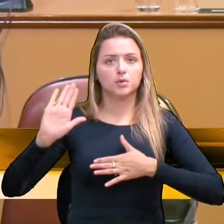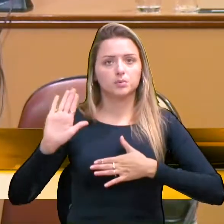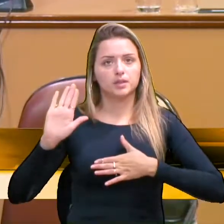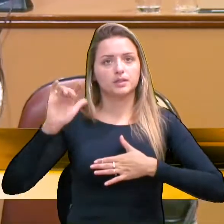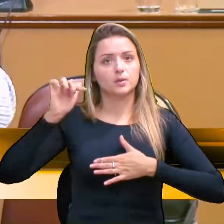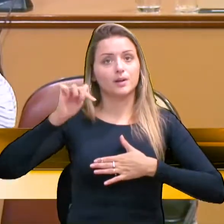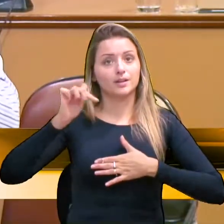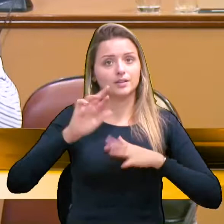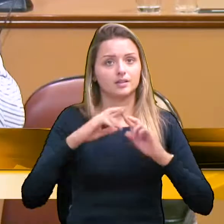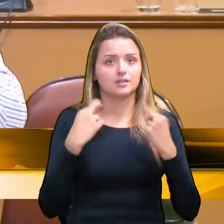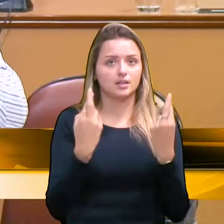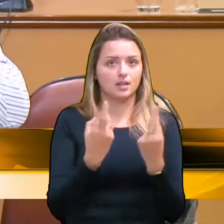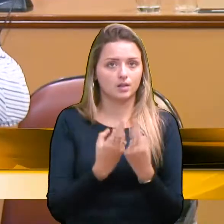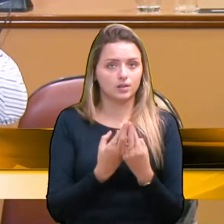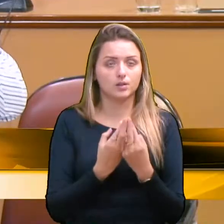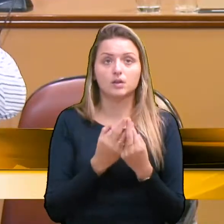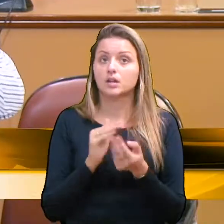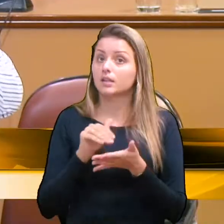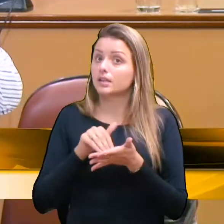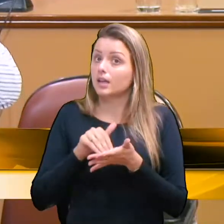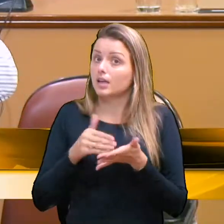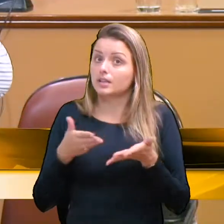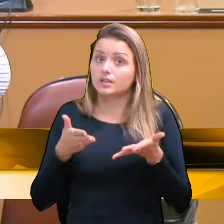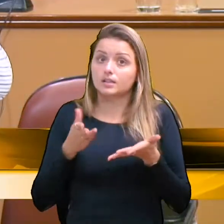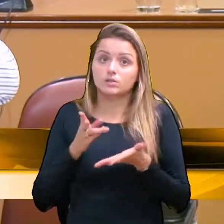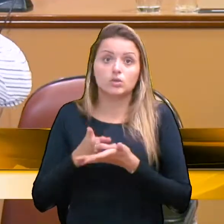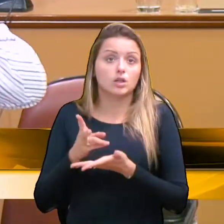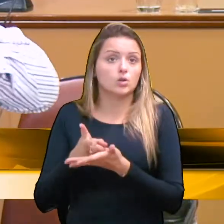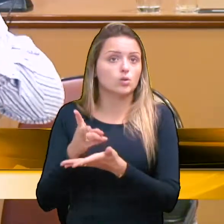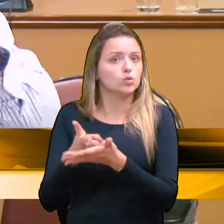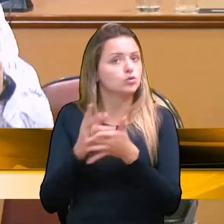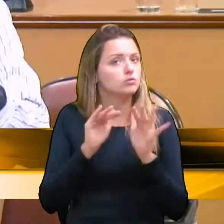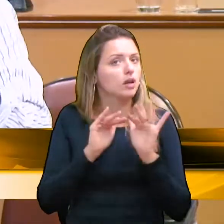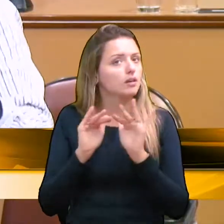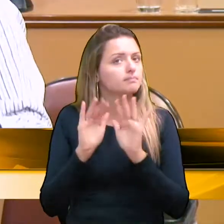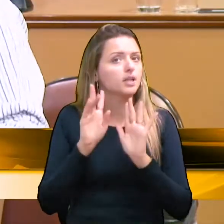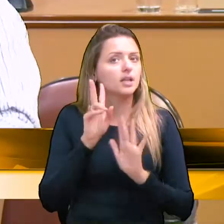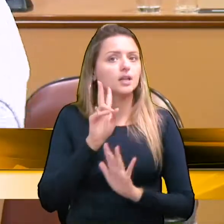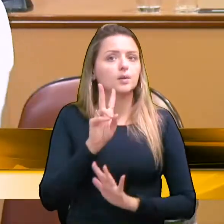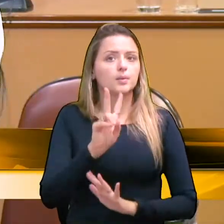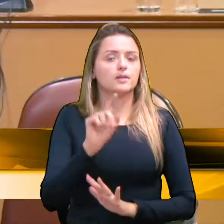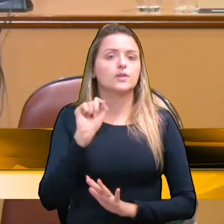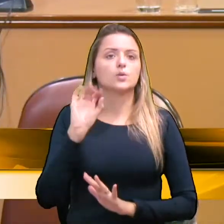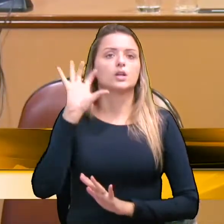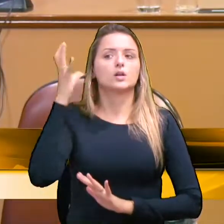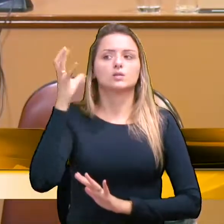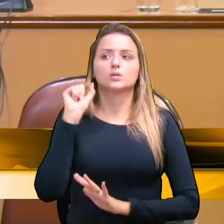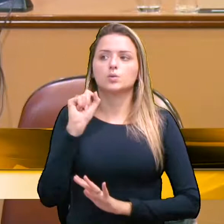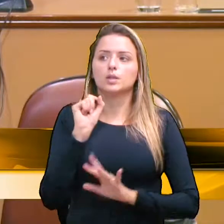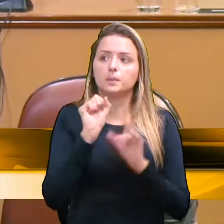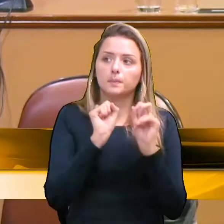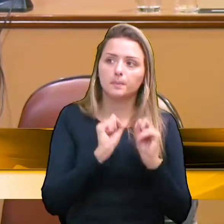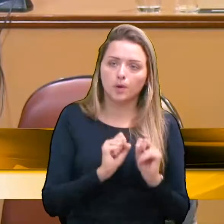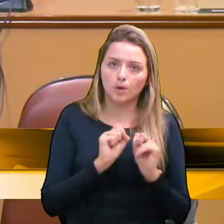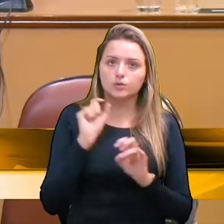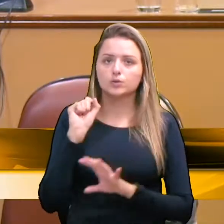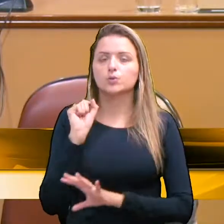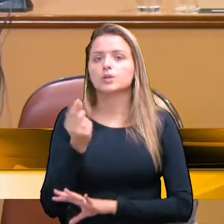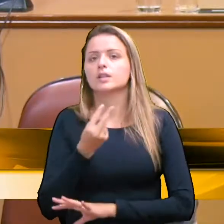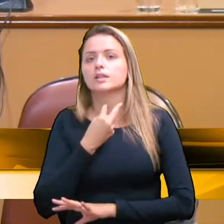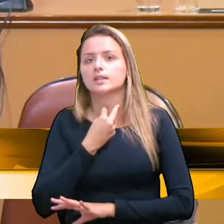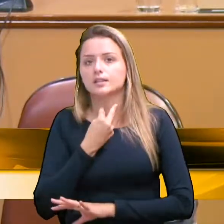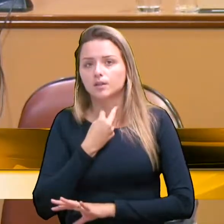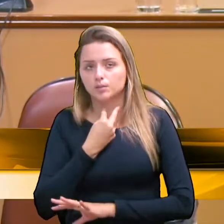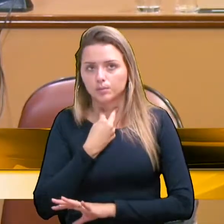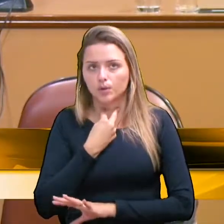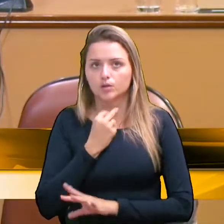sim, é que por enquanto se deixava meio assim para ver até onde se pode chegar dentro de alguma mudança que